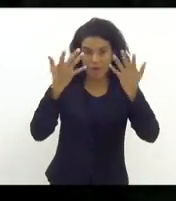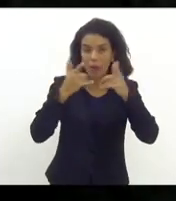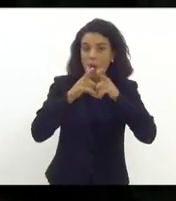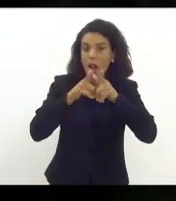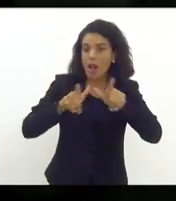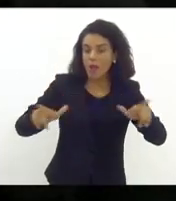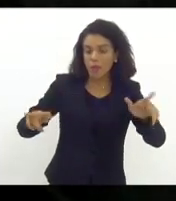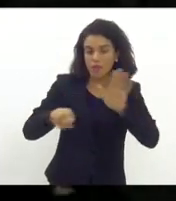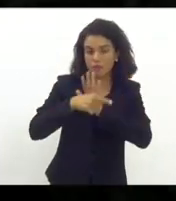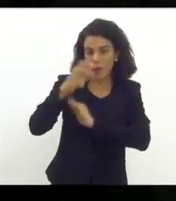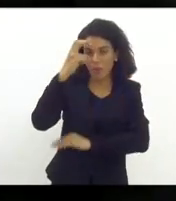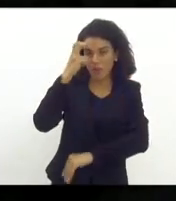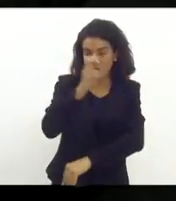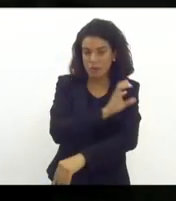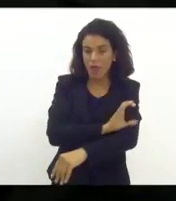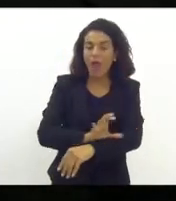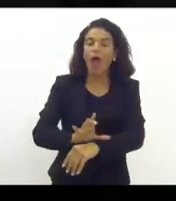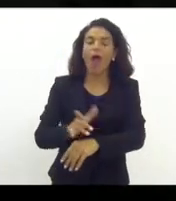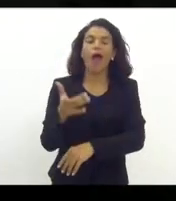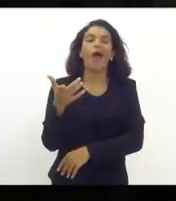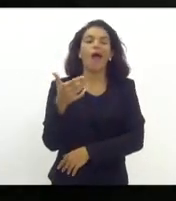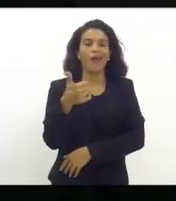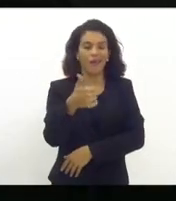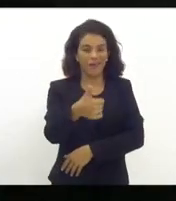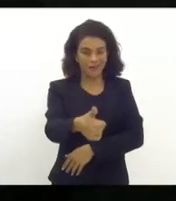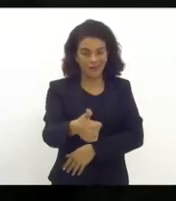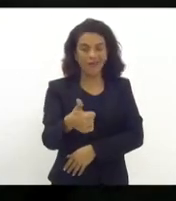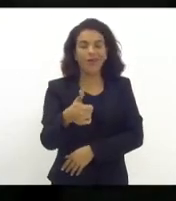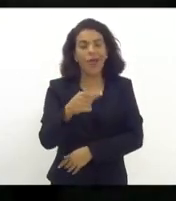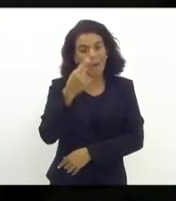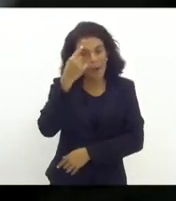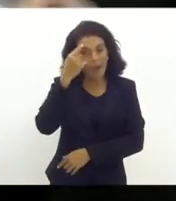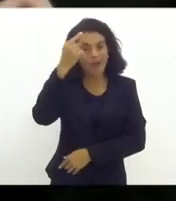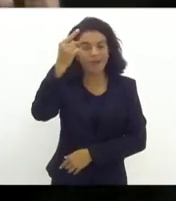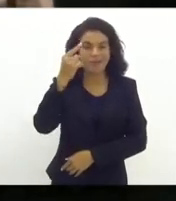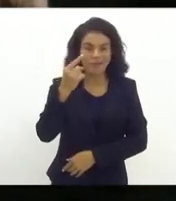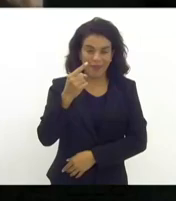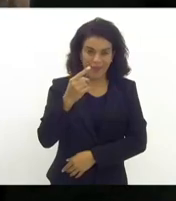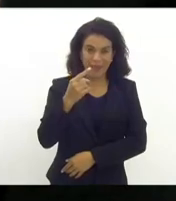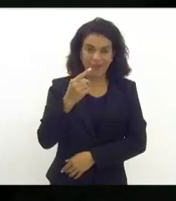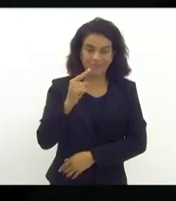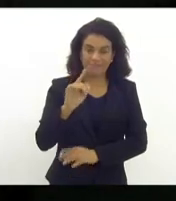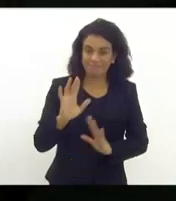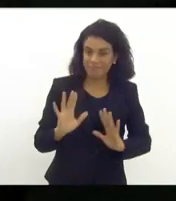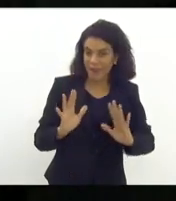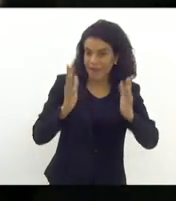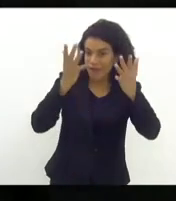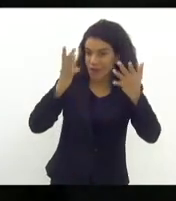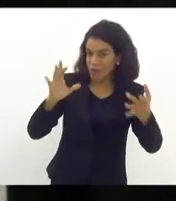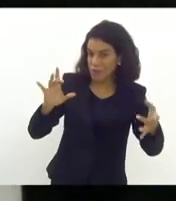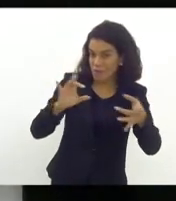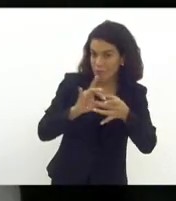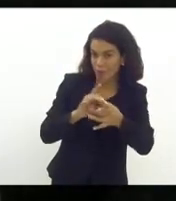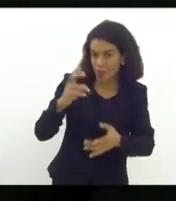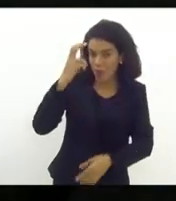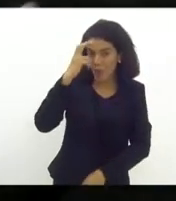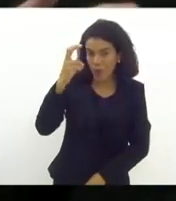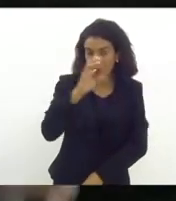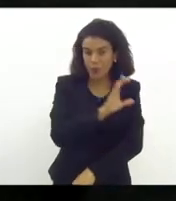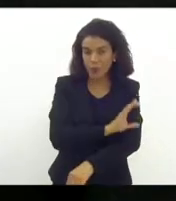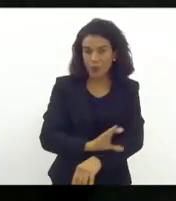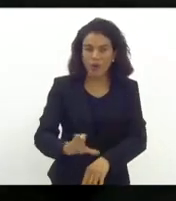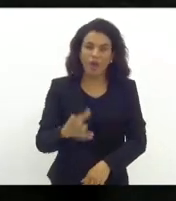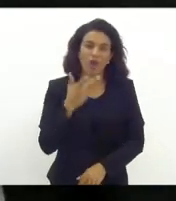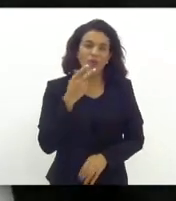linguagem da Cultura a gente aproxima o carnaval de rua a ideia de evento também da ideia de Cultura para que as crianças saibam que é um bloco de rua eu acabei de